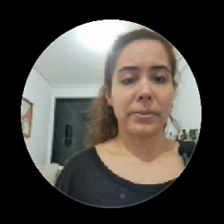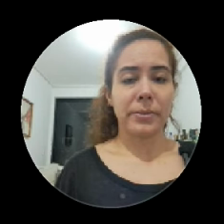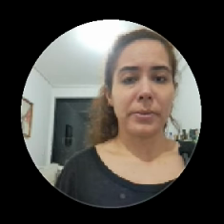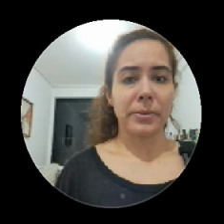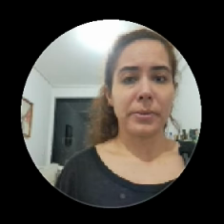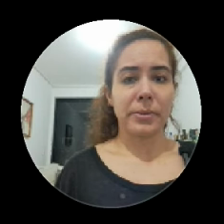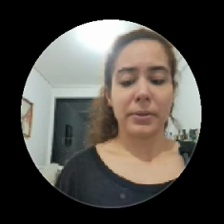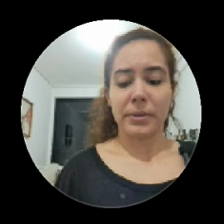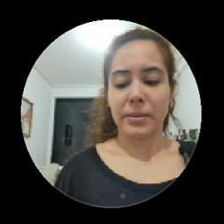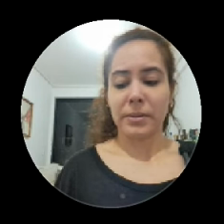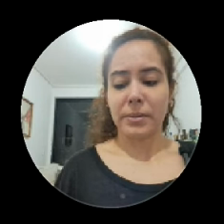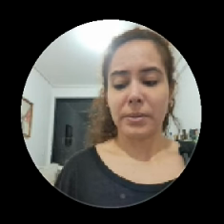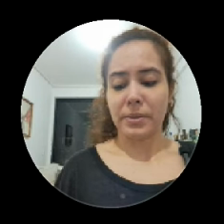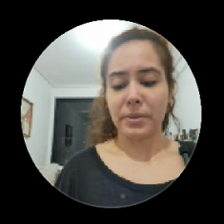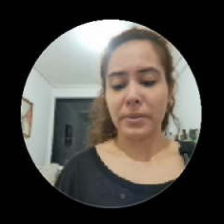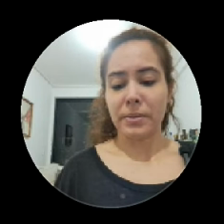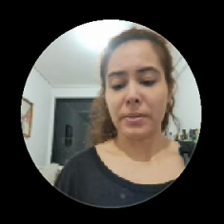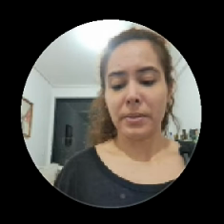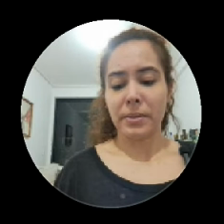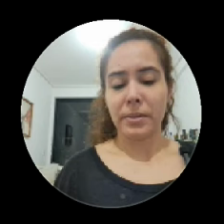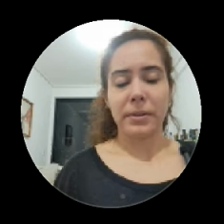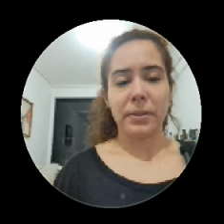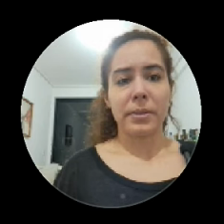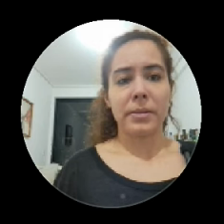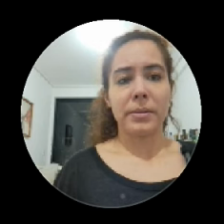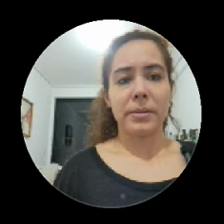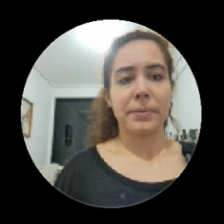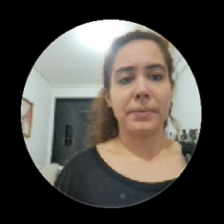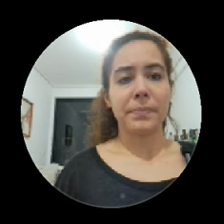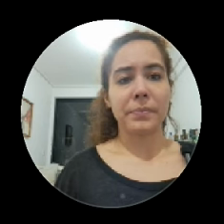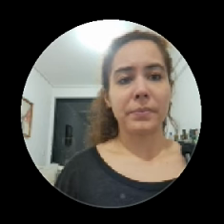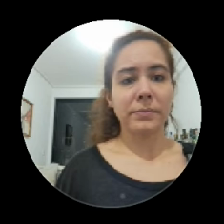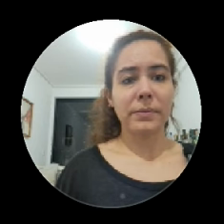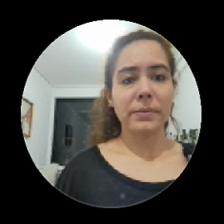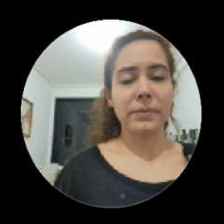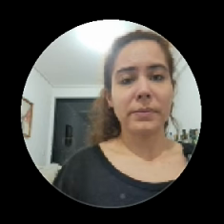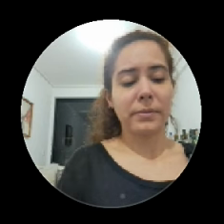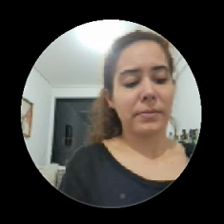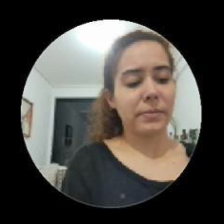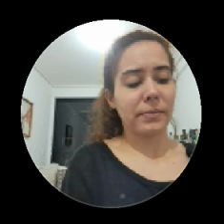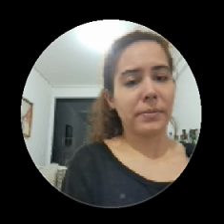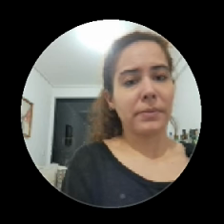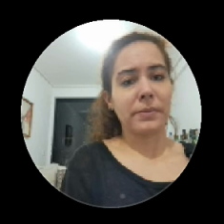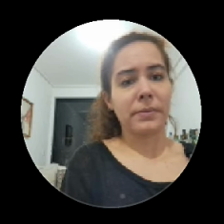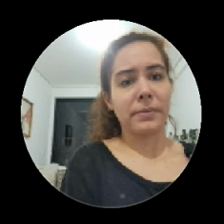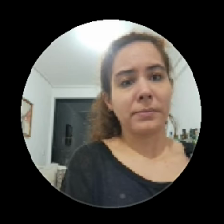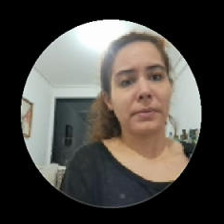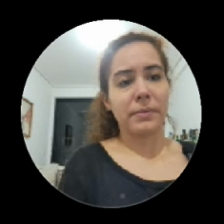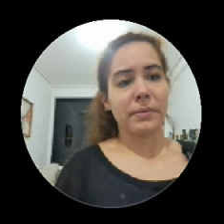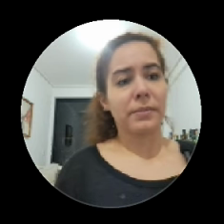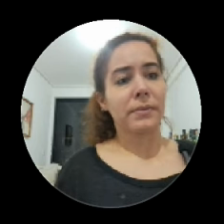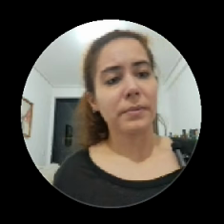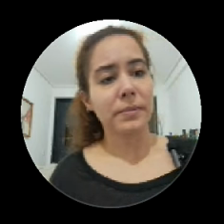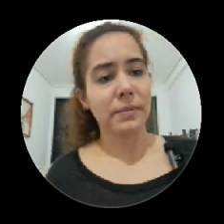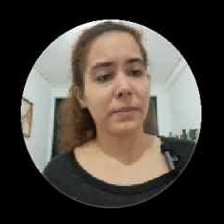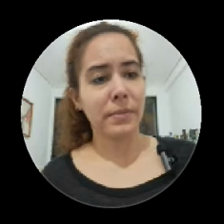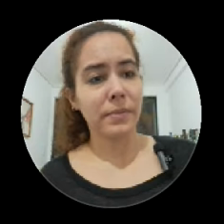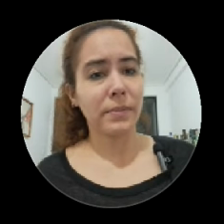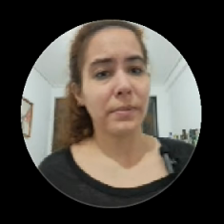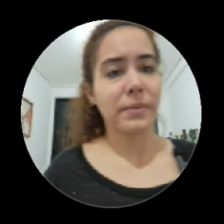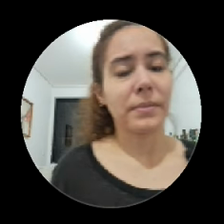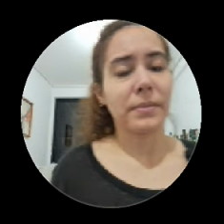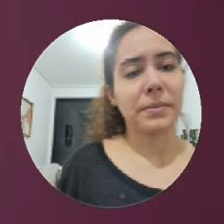Gente, eu sou muito pobre, eu acho. Ai, eu falei, amor, eu preciso de um relógio à altura. Quanto que custa esse